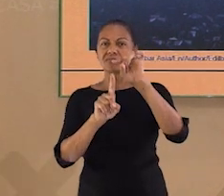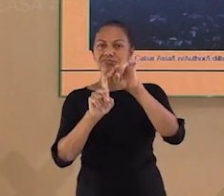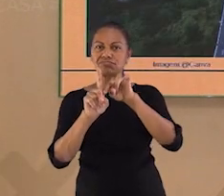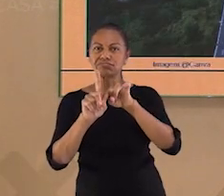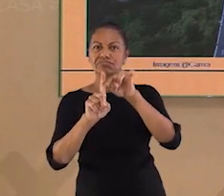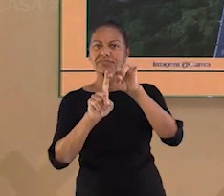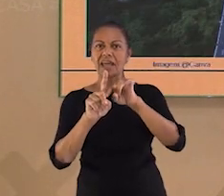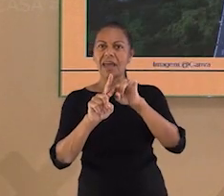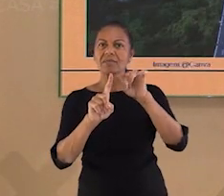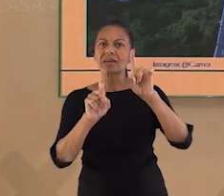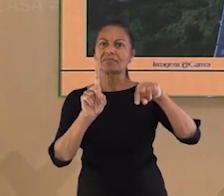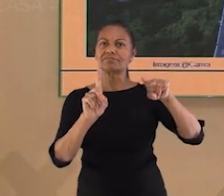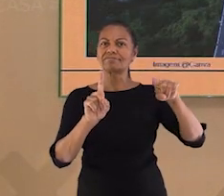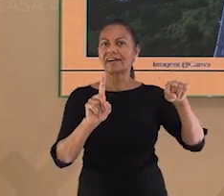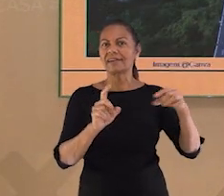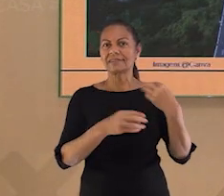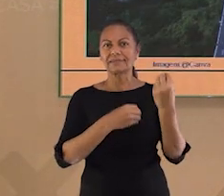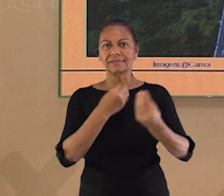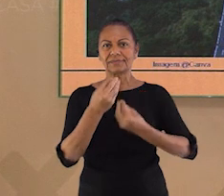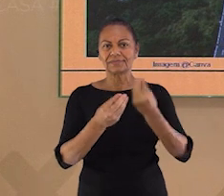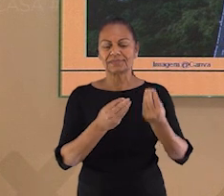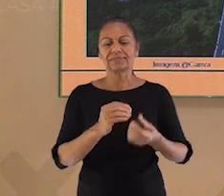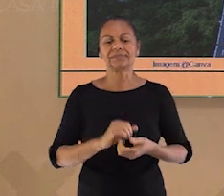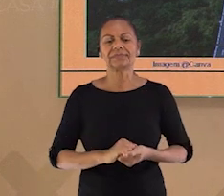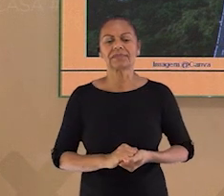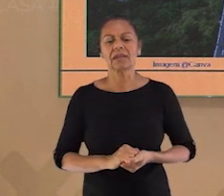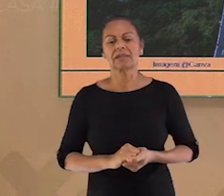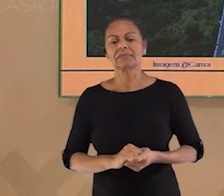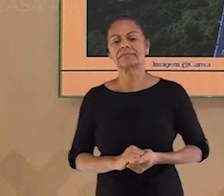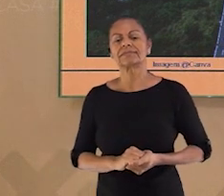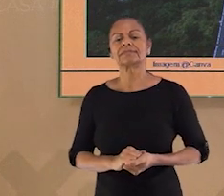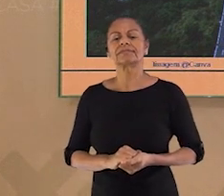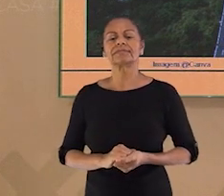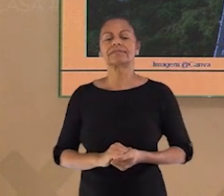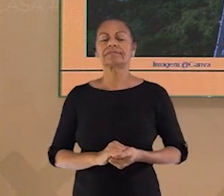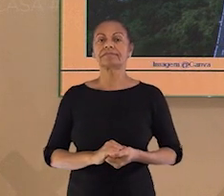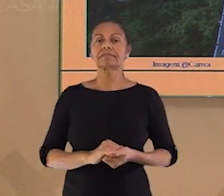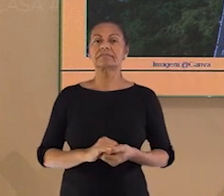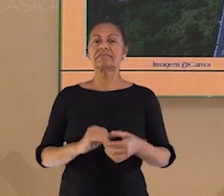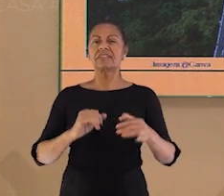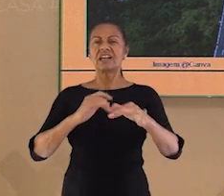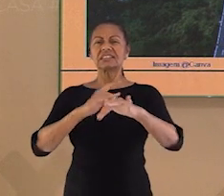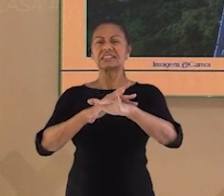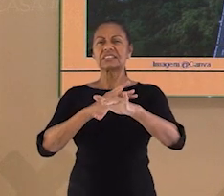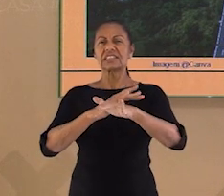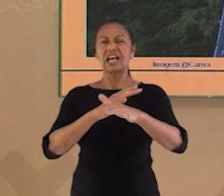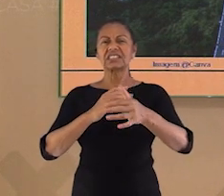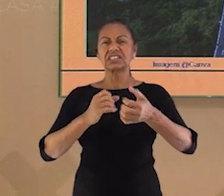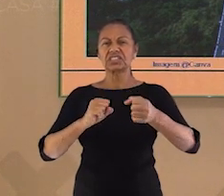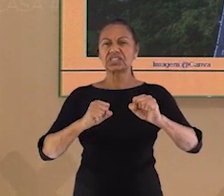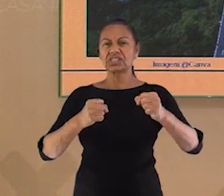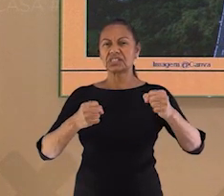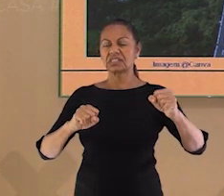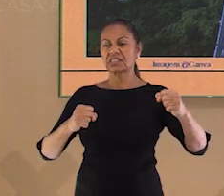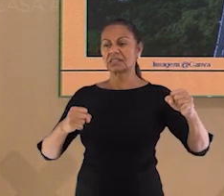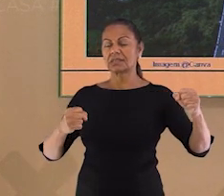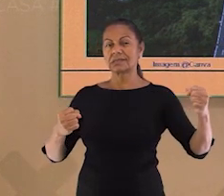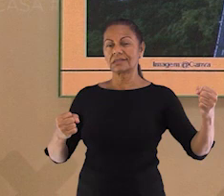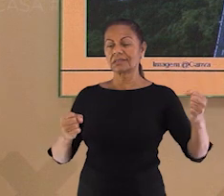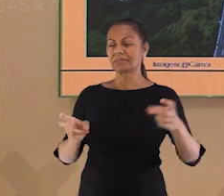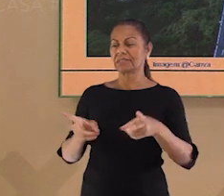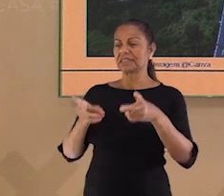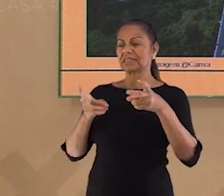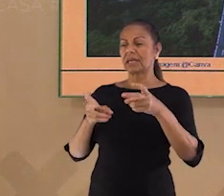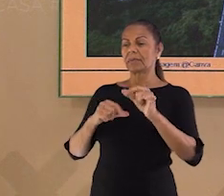Não se pode negar a importância do processo de urbanização das grandes cidades. Afinal de contas, a